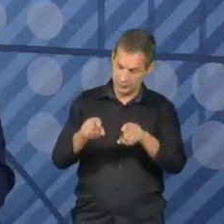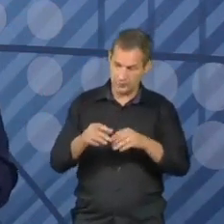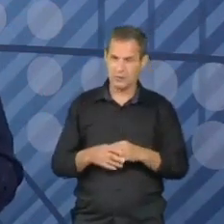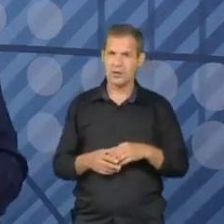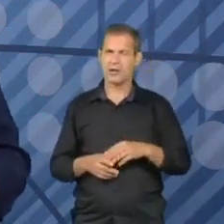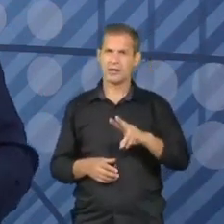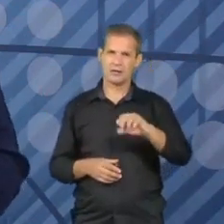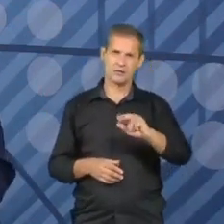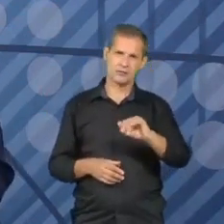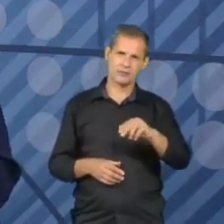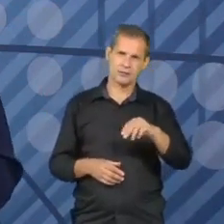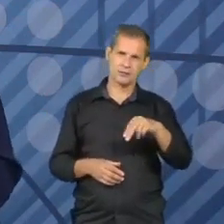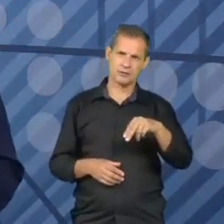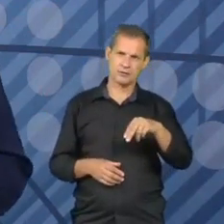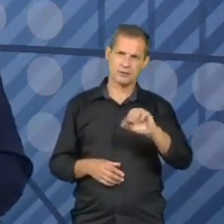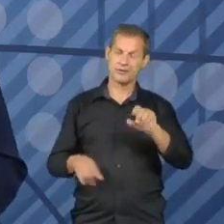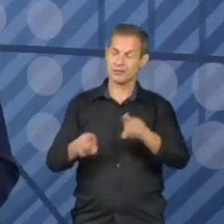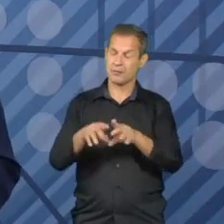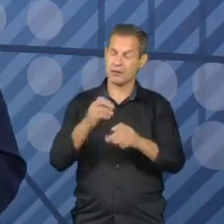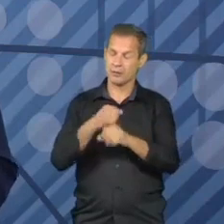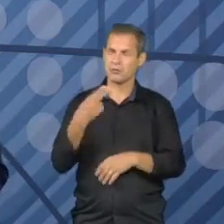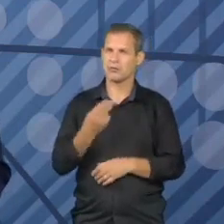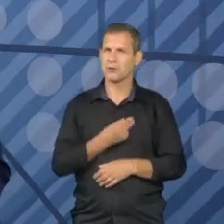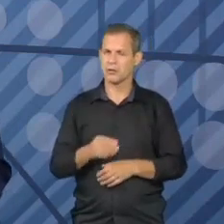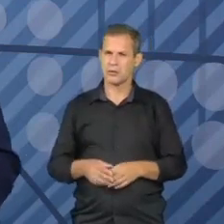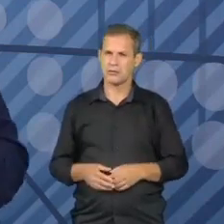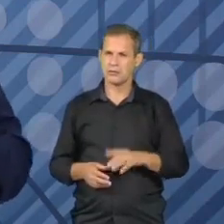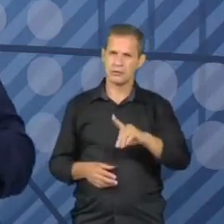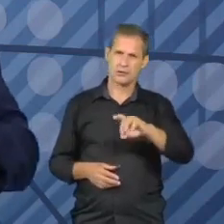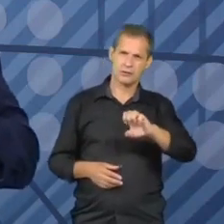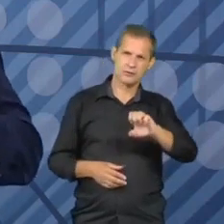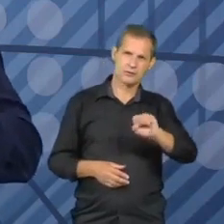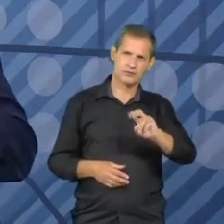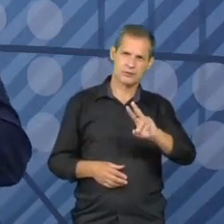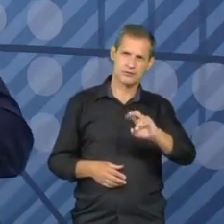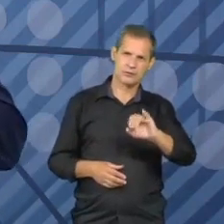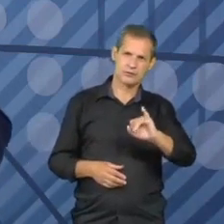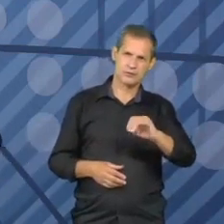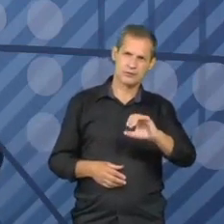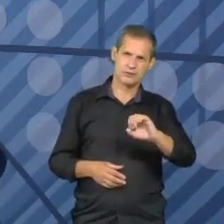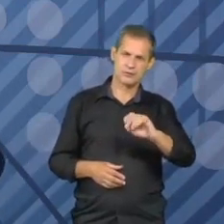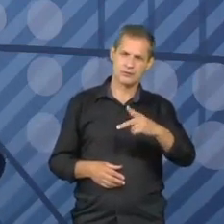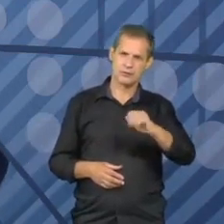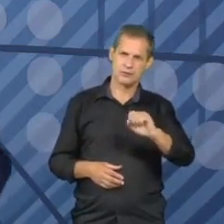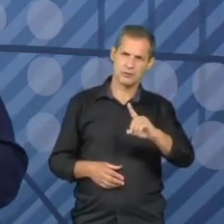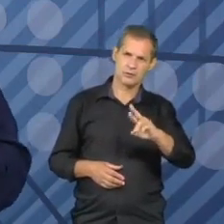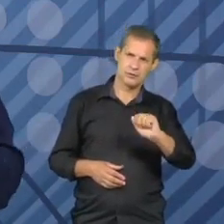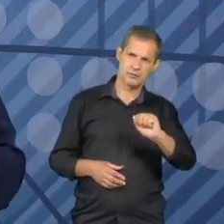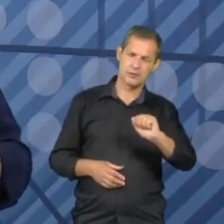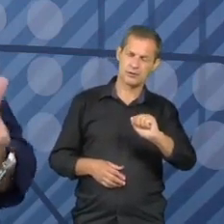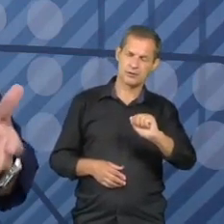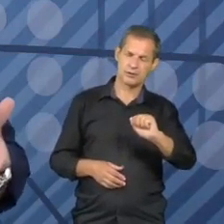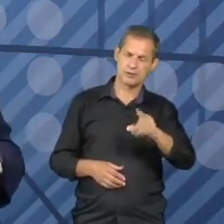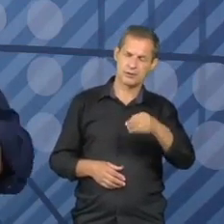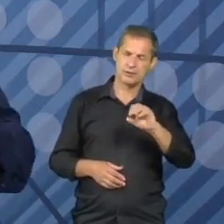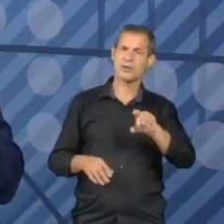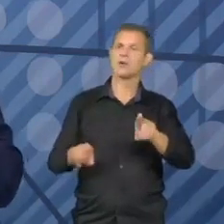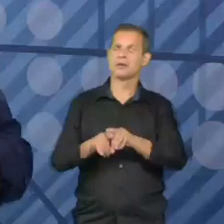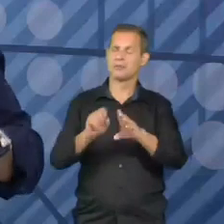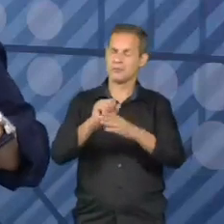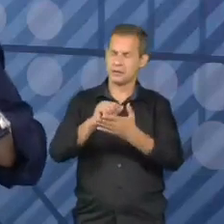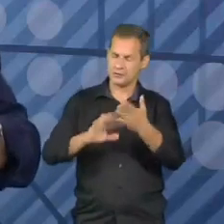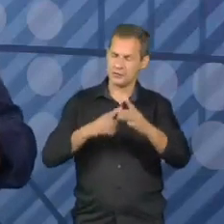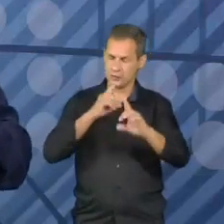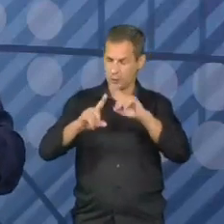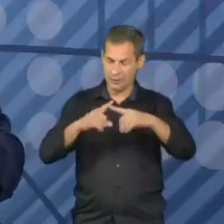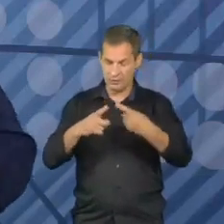a variância, já calculamos o nosso desvio padrão. E o exercício ele também vai trazer alguns dados. E aí eu tenho que pensar o quê? Tenho que